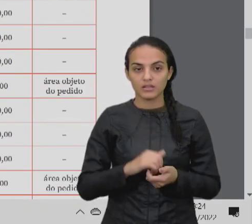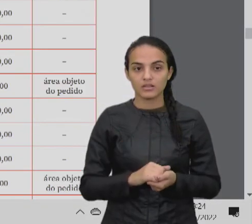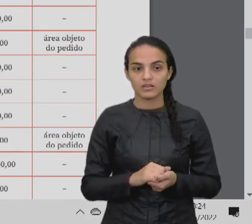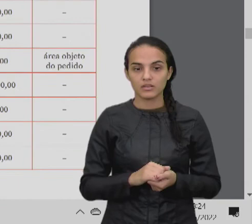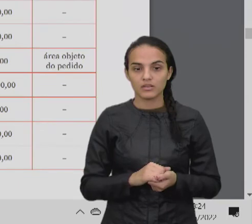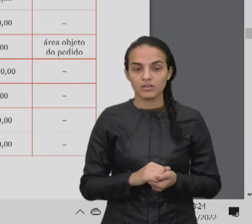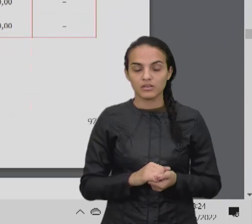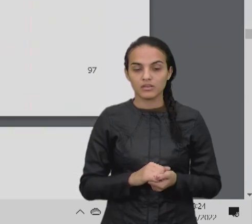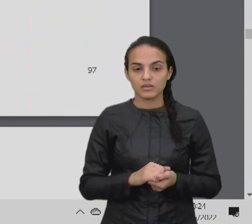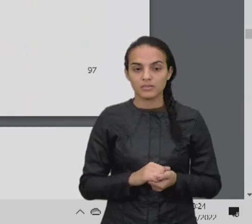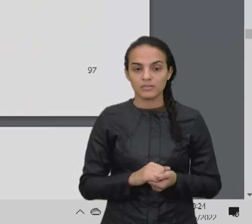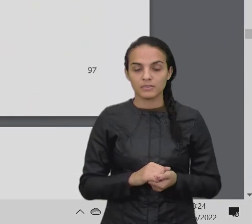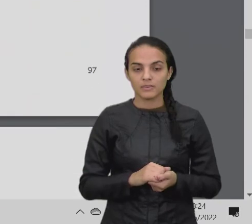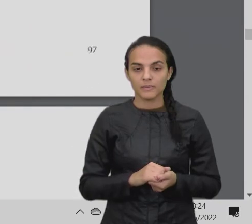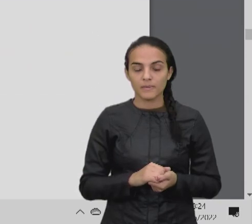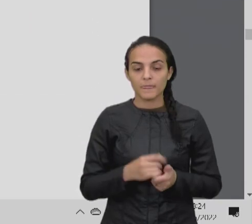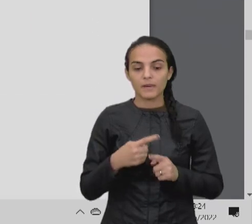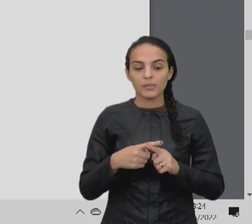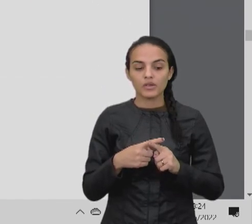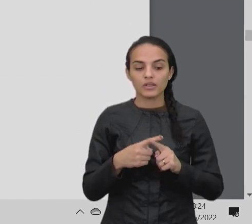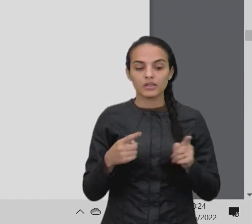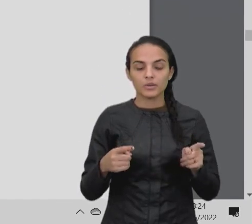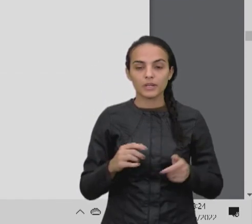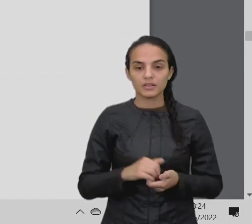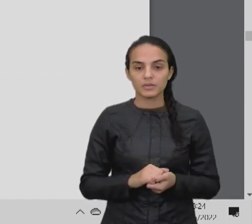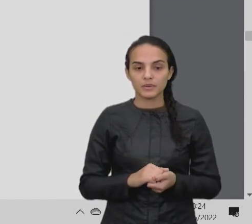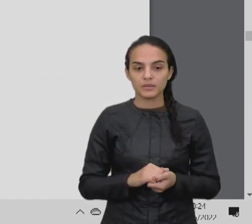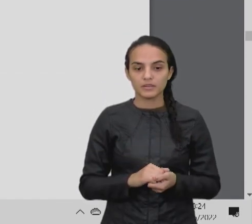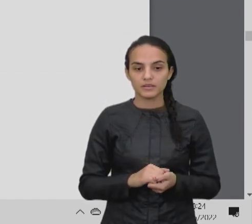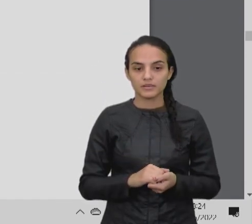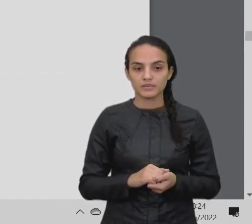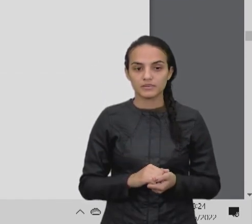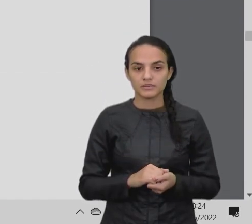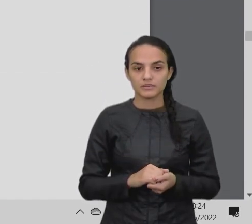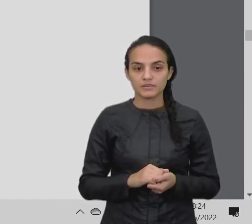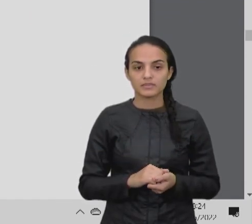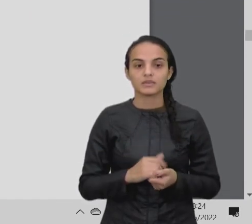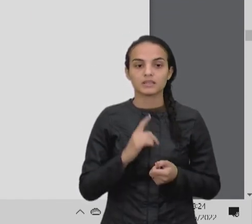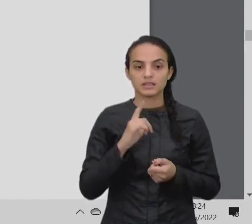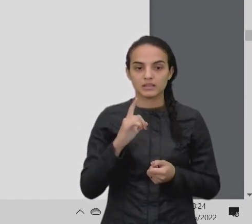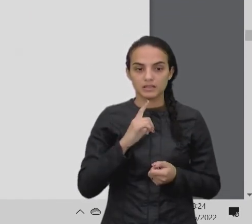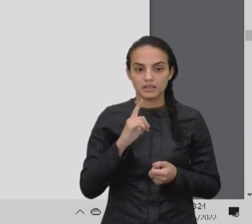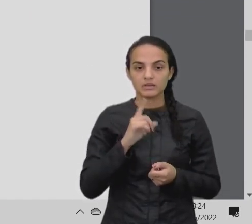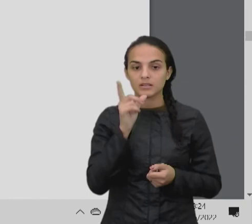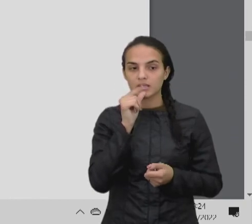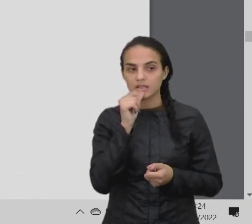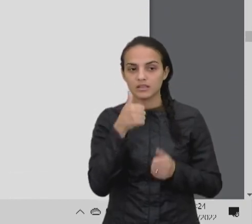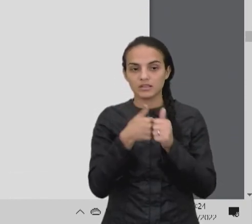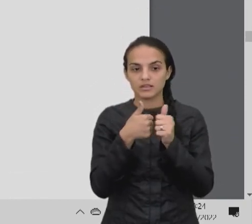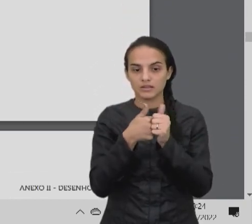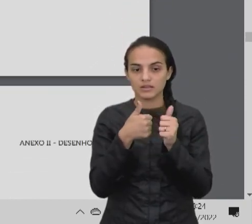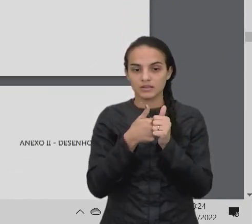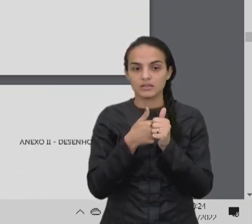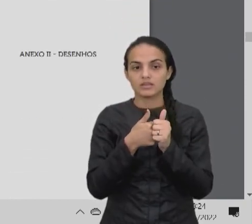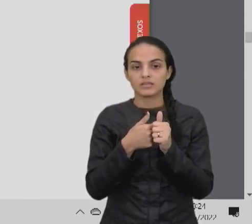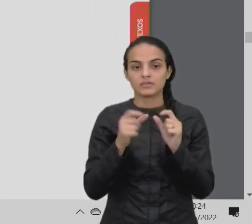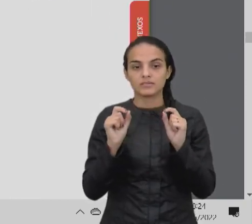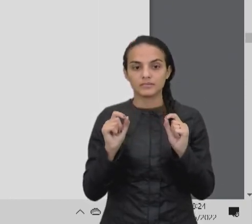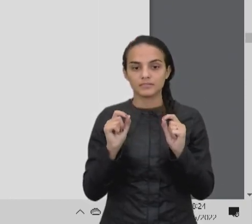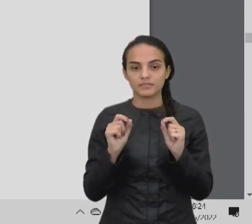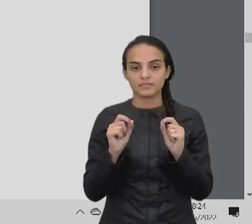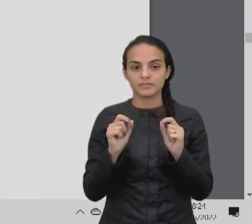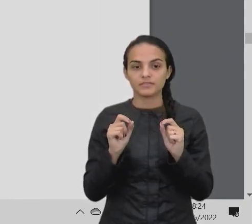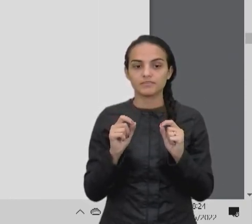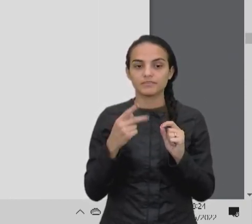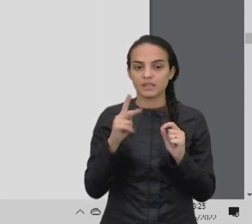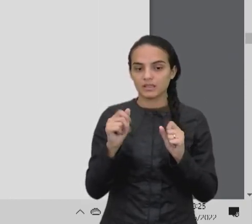Desculpa. Mas aqui também, vocês estão vendo aqui a largura mínima, então tem o lote, tá? Então